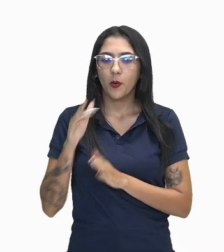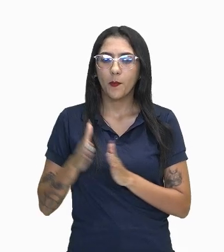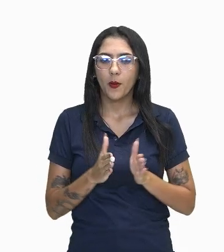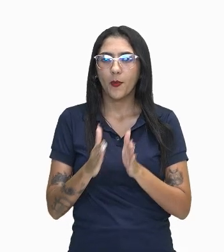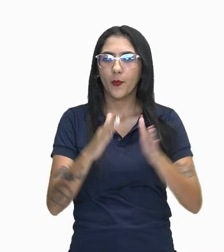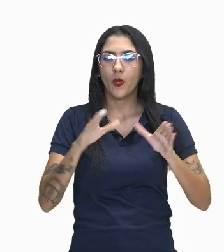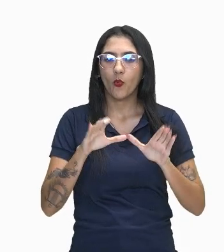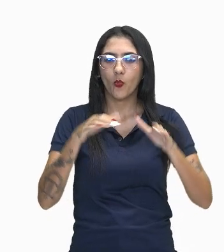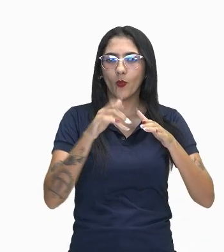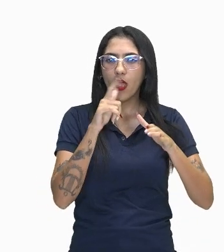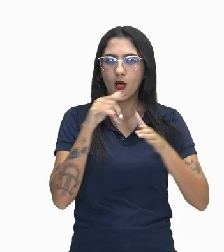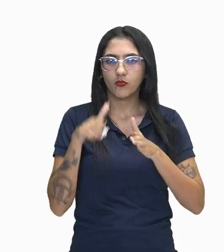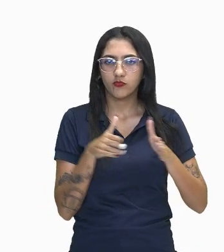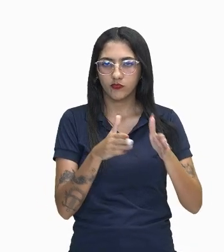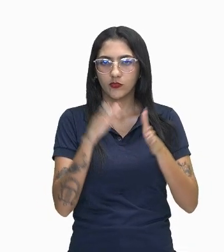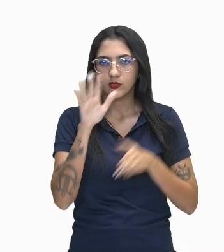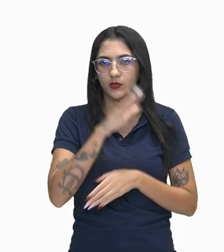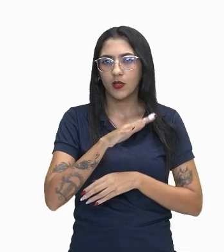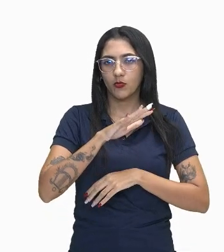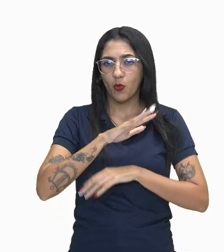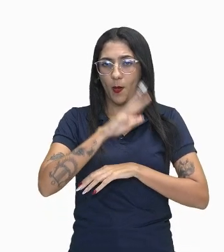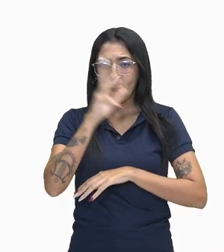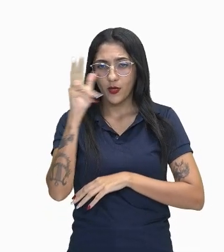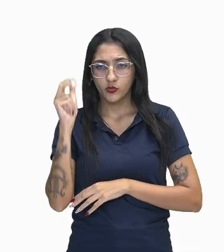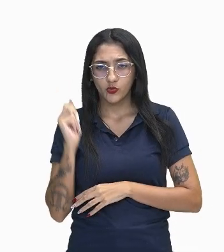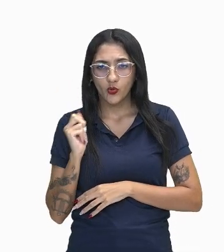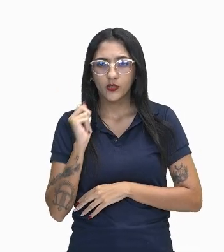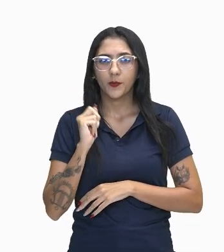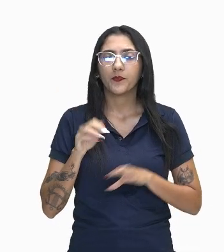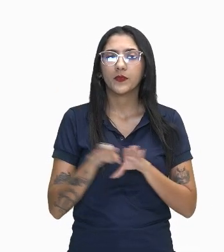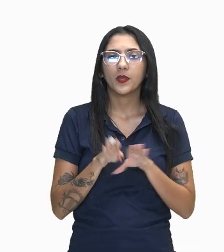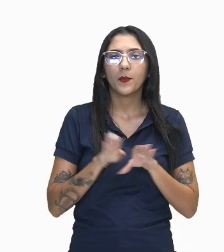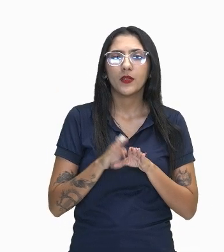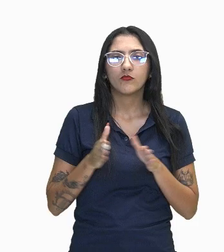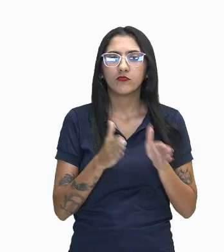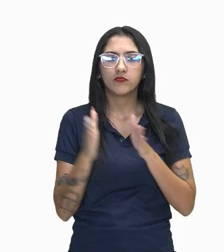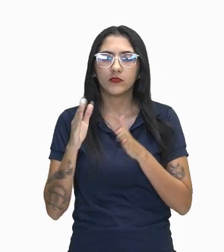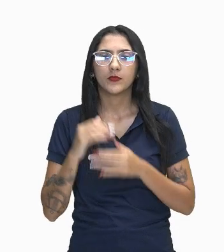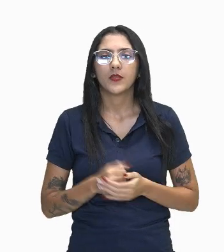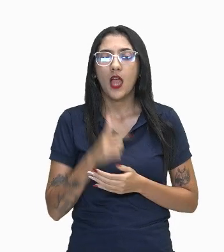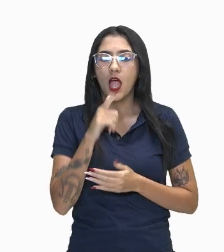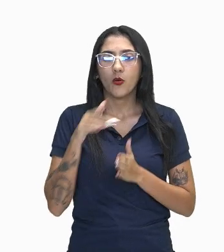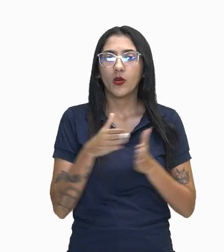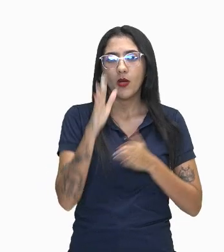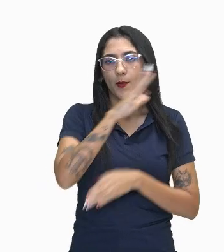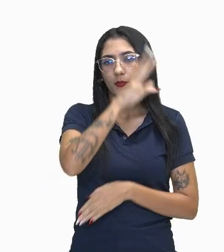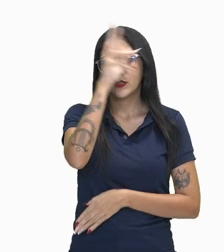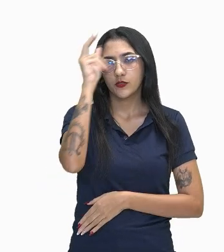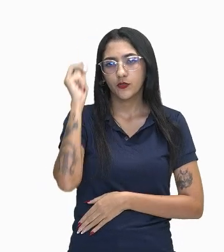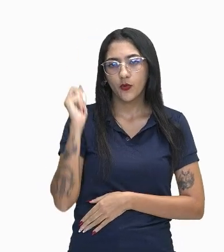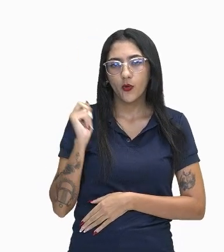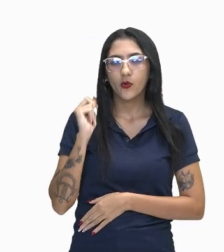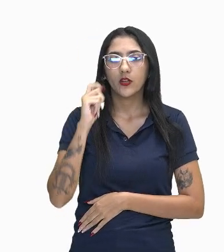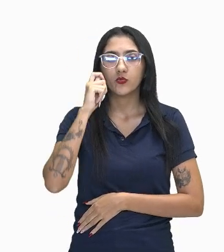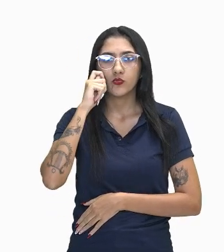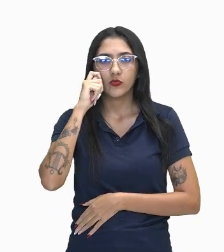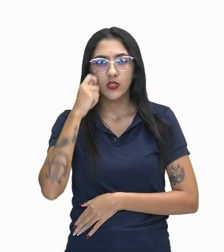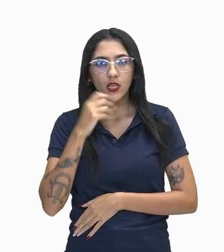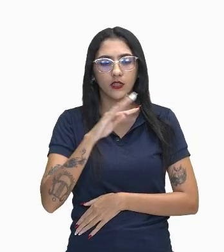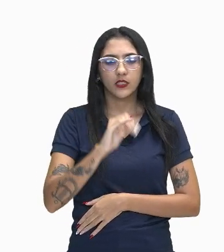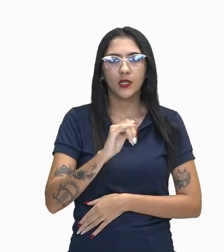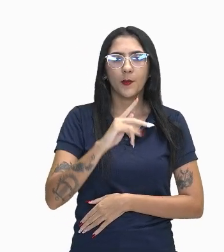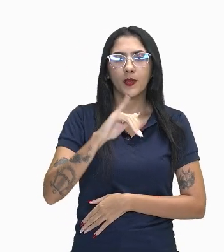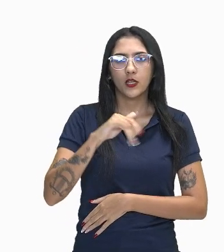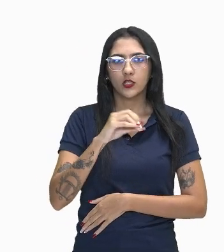bacia amazônica, a maior do mundo, né, com rios importantes como o Amazonas, o Negro, o